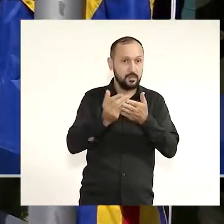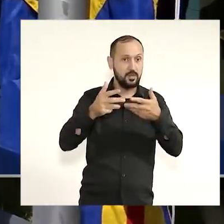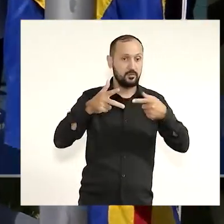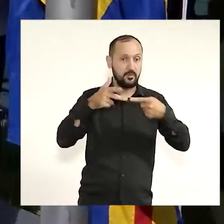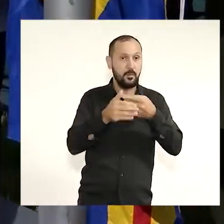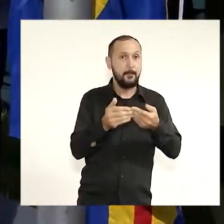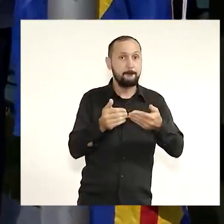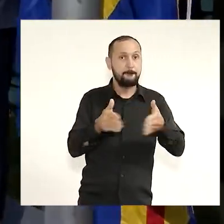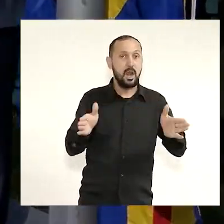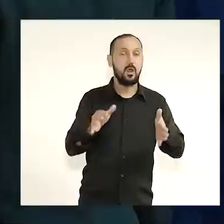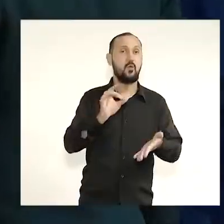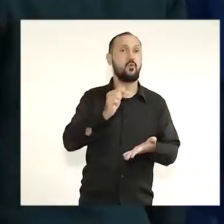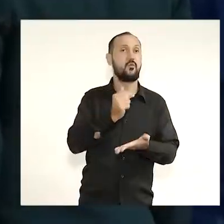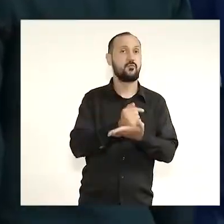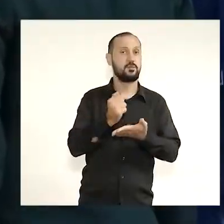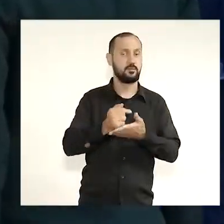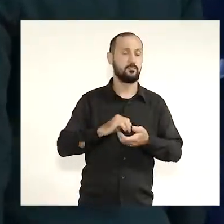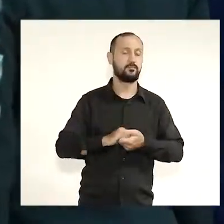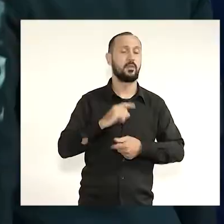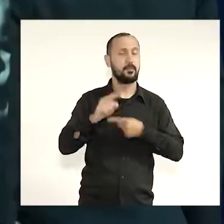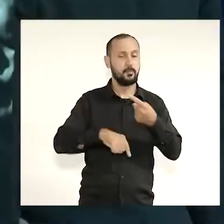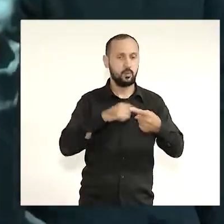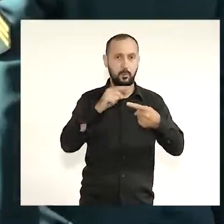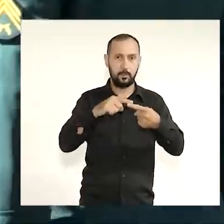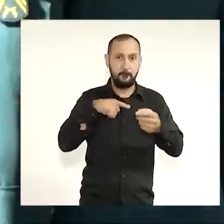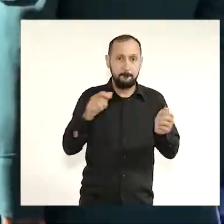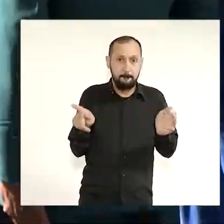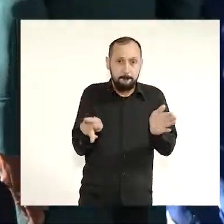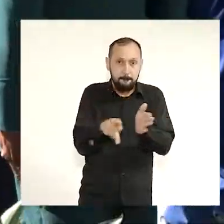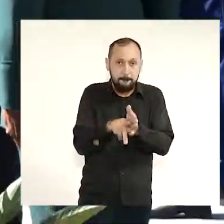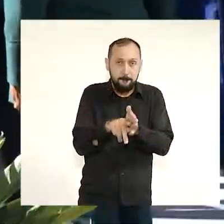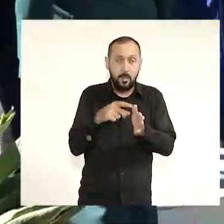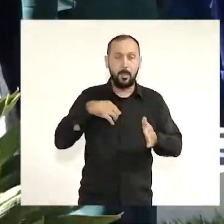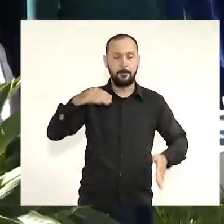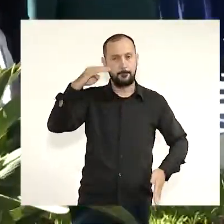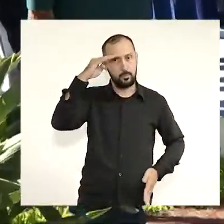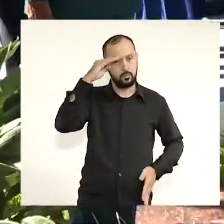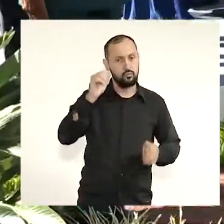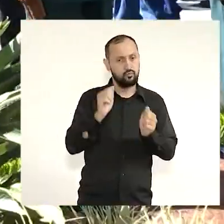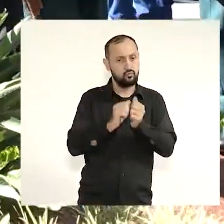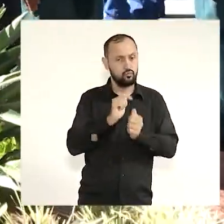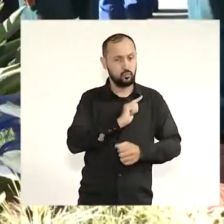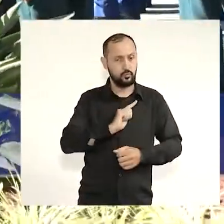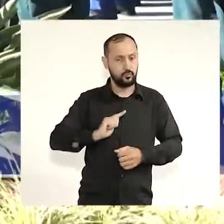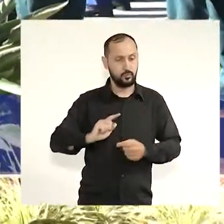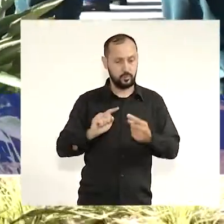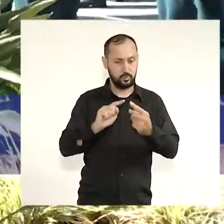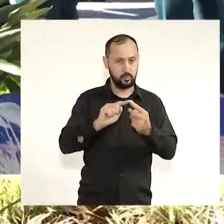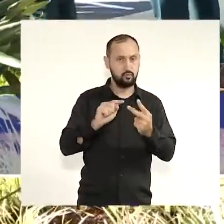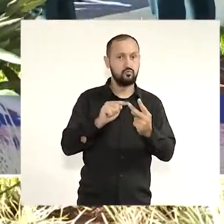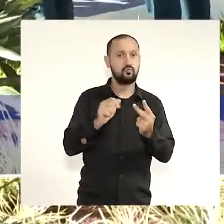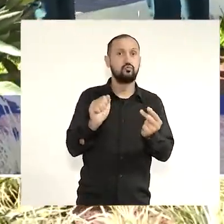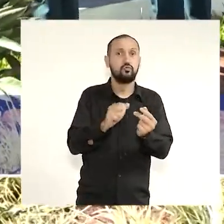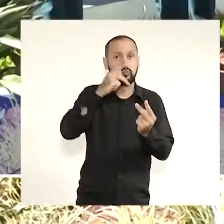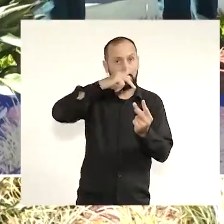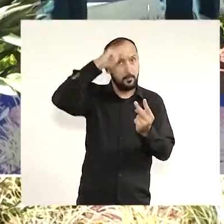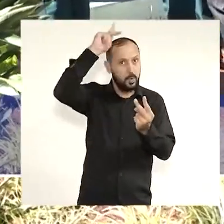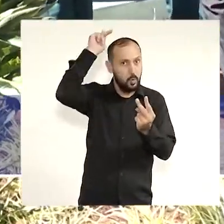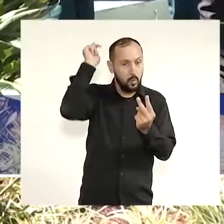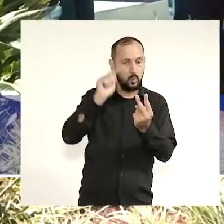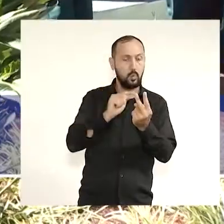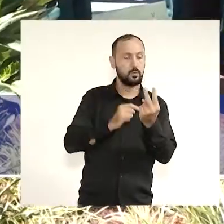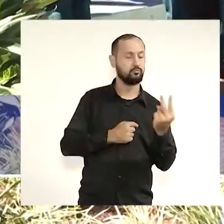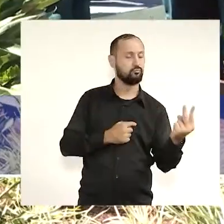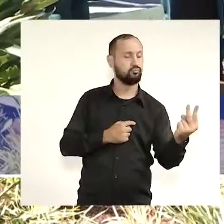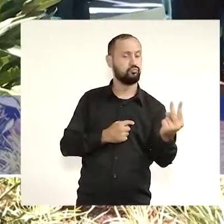oficial das atividades. Após a cerimônia militar, o governador Reinaldo Azambuja, juntamente com o presidente da casa, deputado